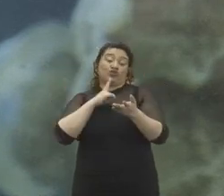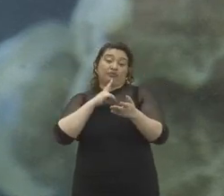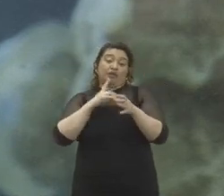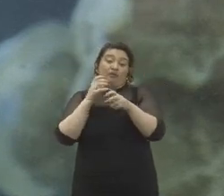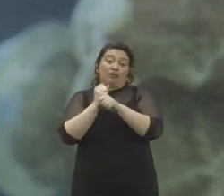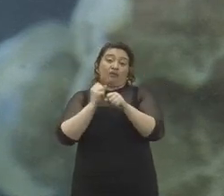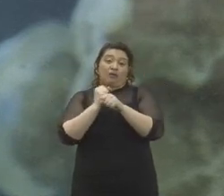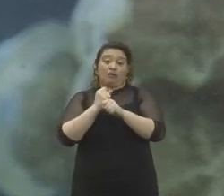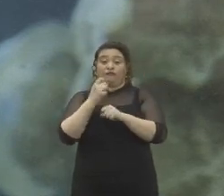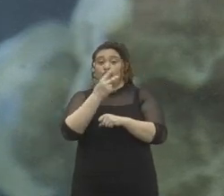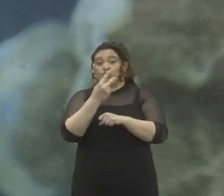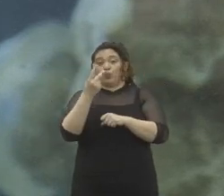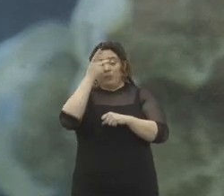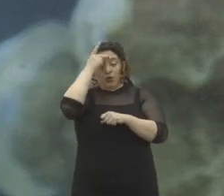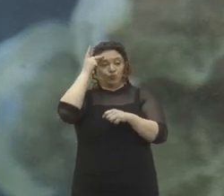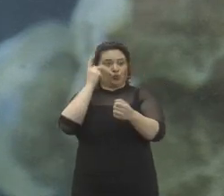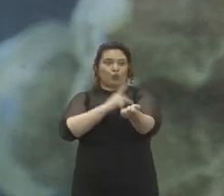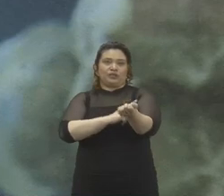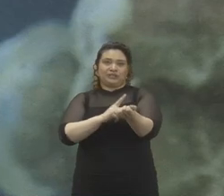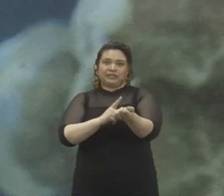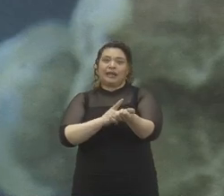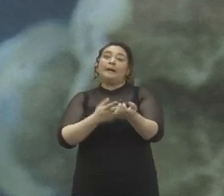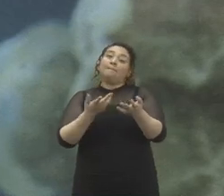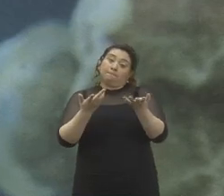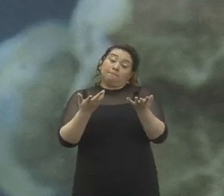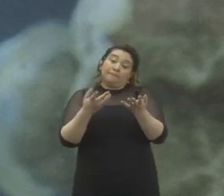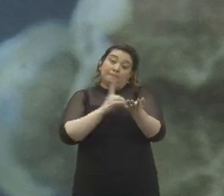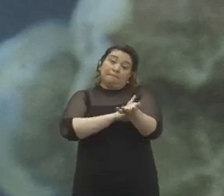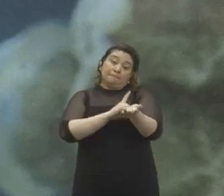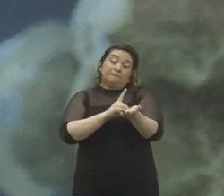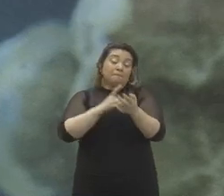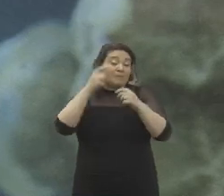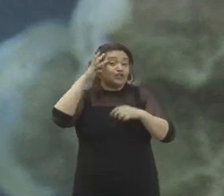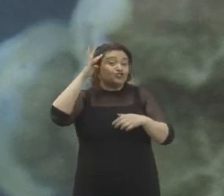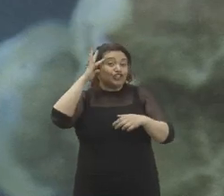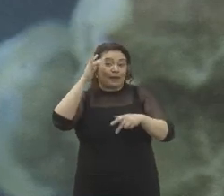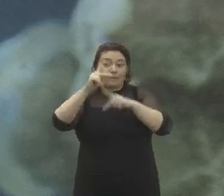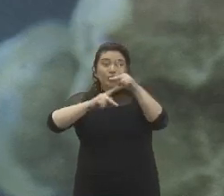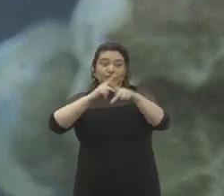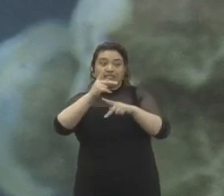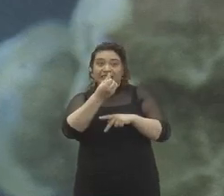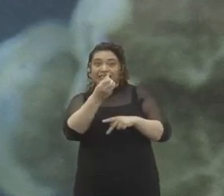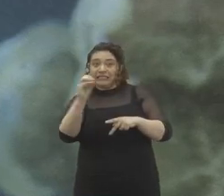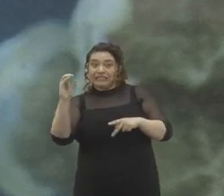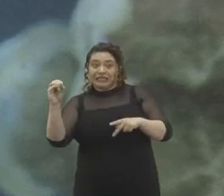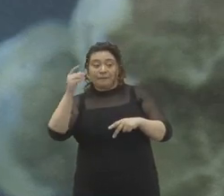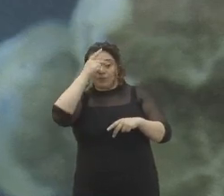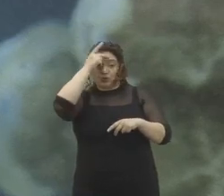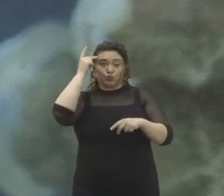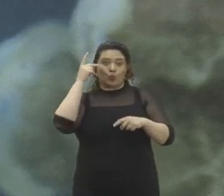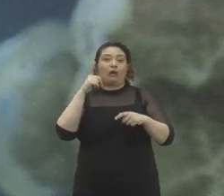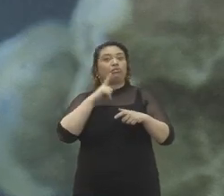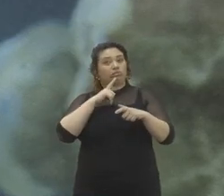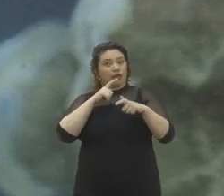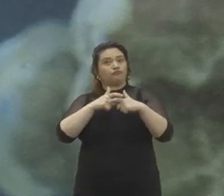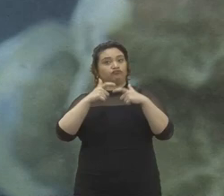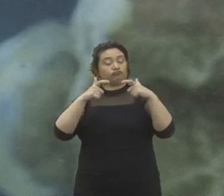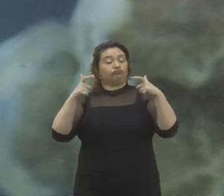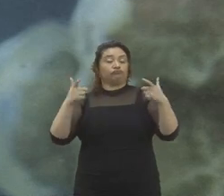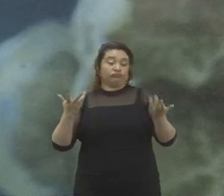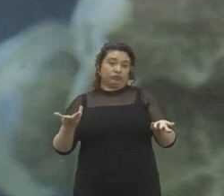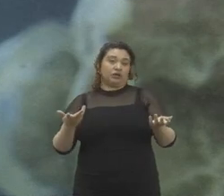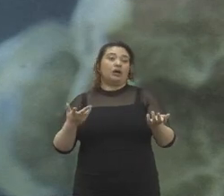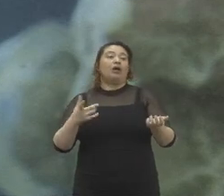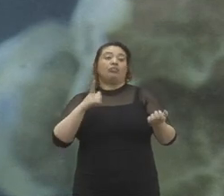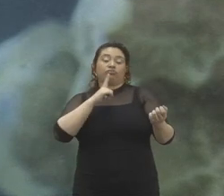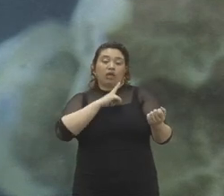né E numa população de 600 você é um é um aumento importante né e Hipertensão não